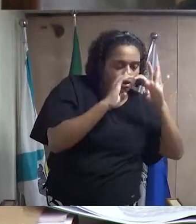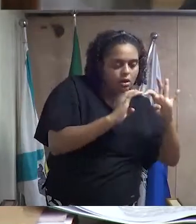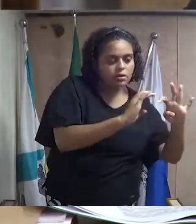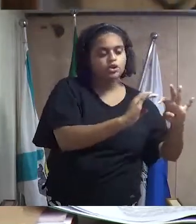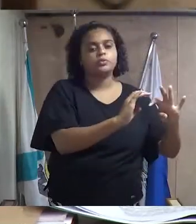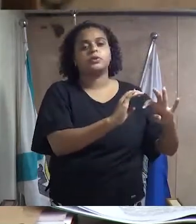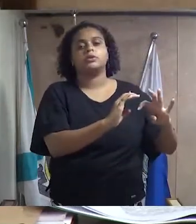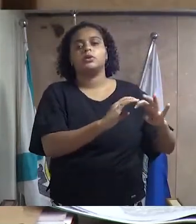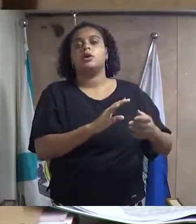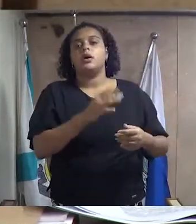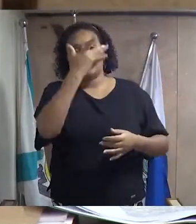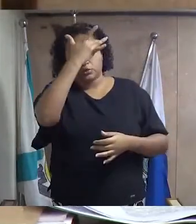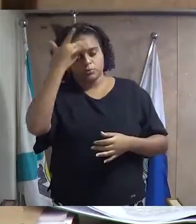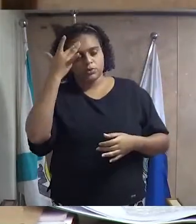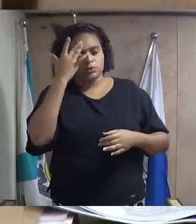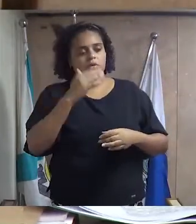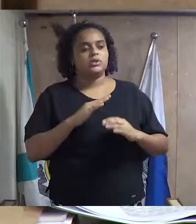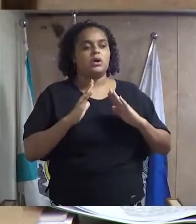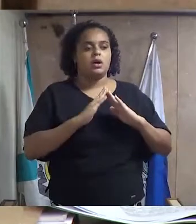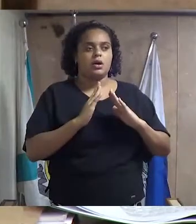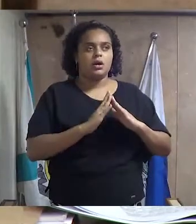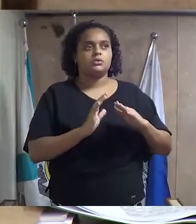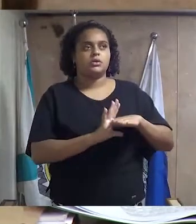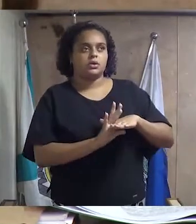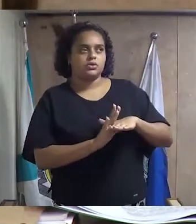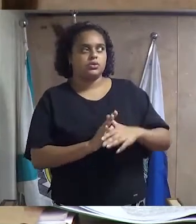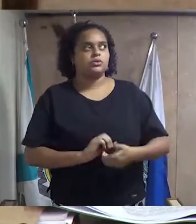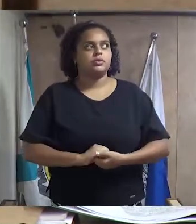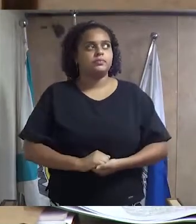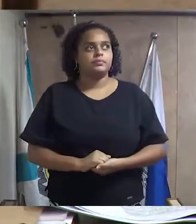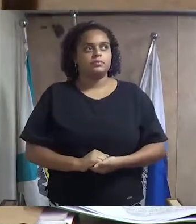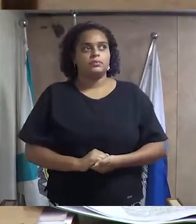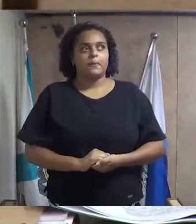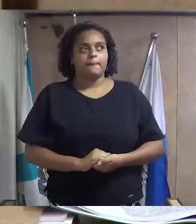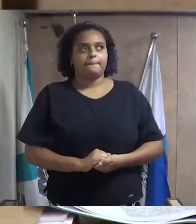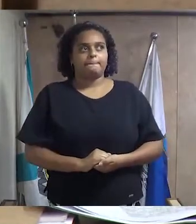respeito pelo Duque Caxiense.